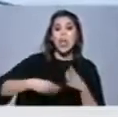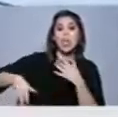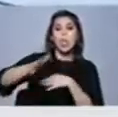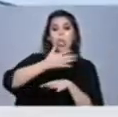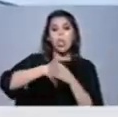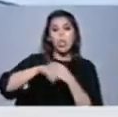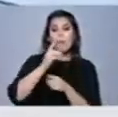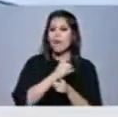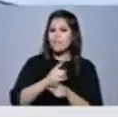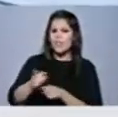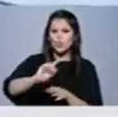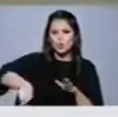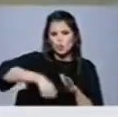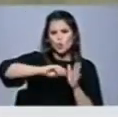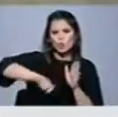Vamos